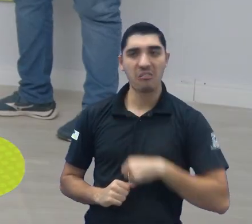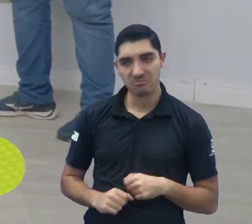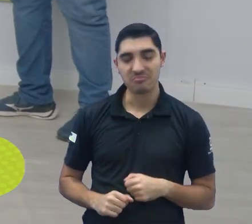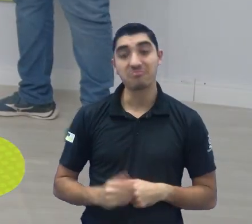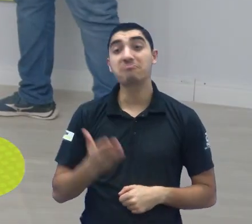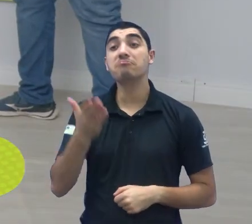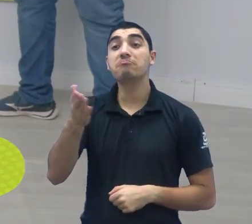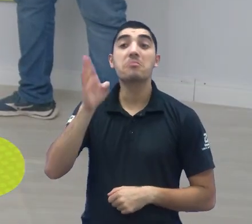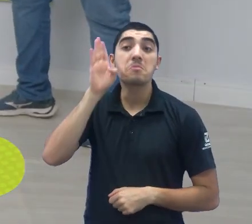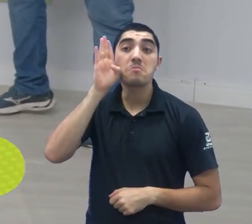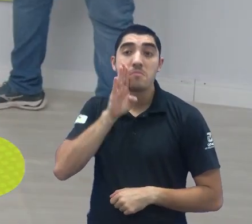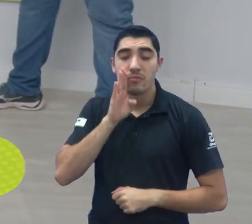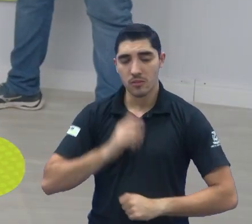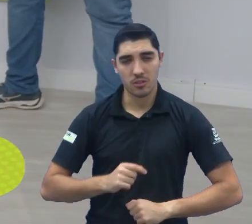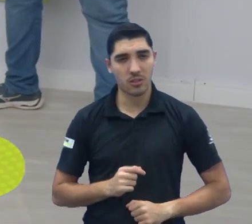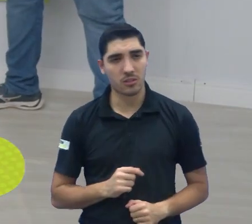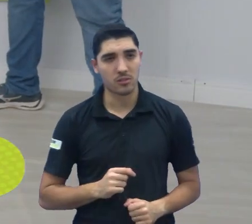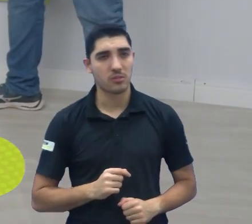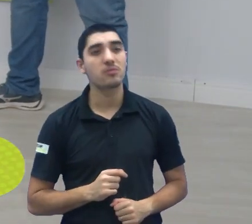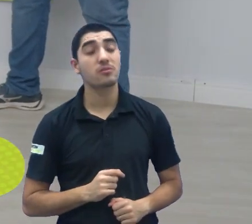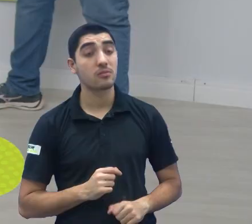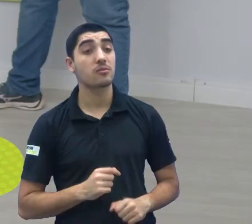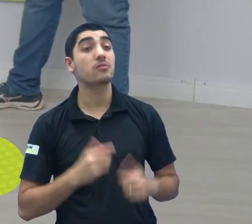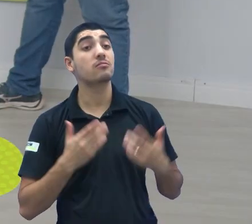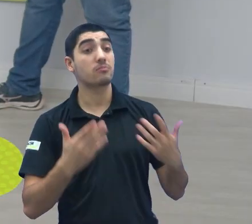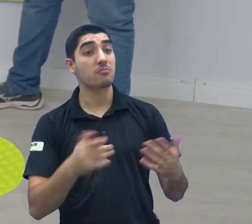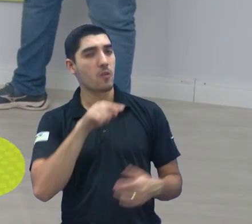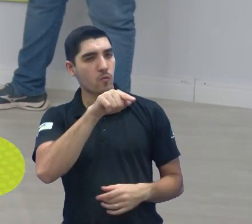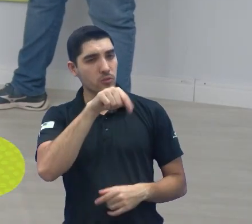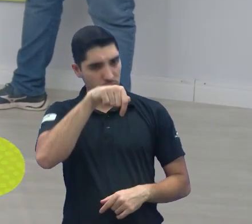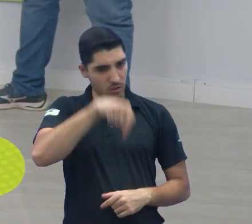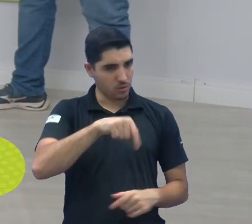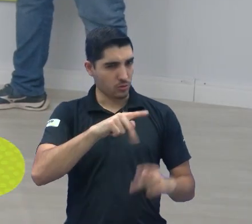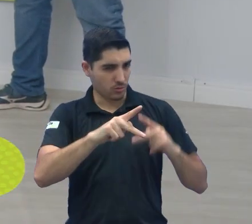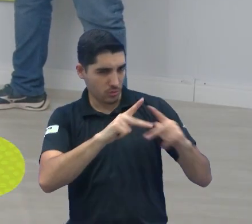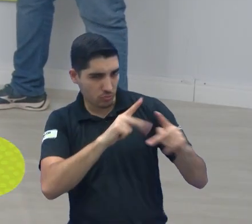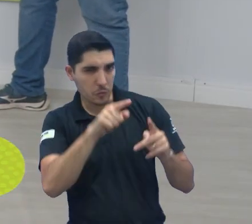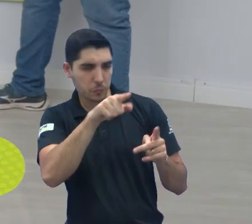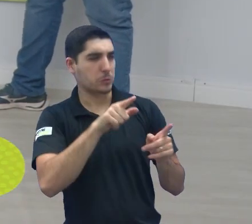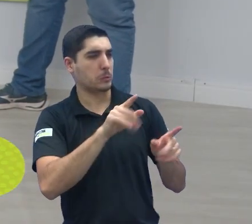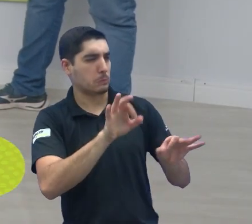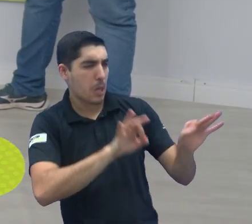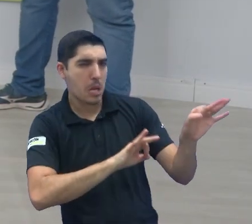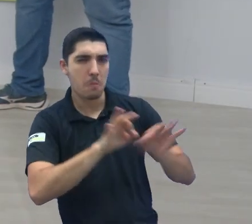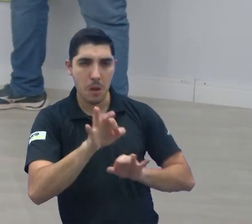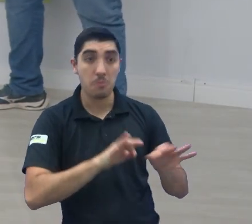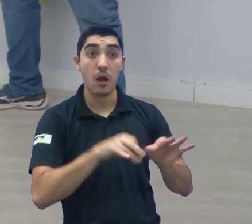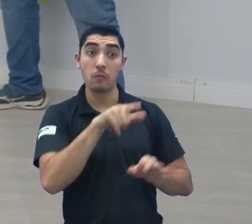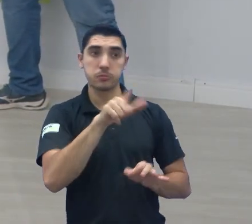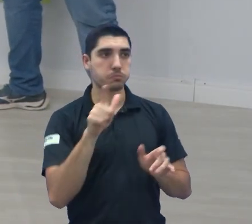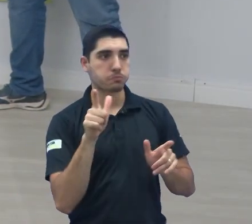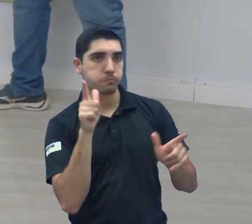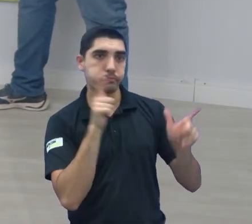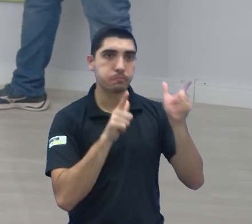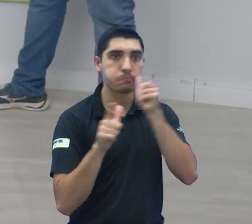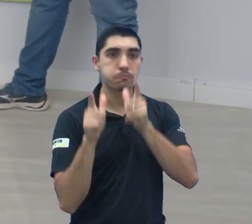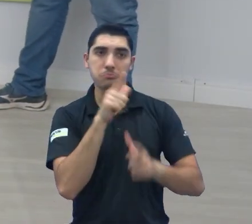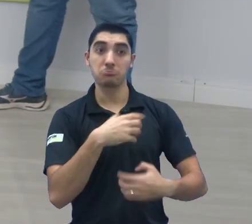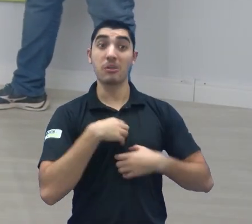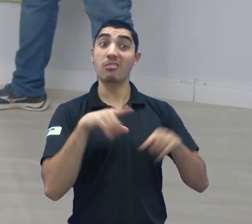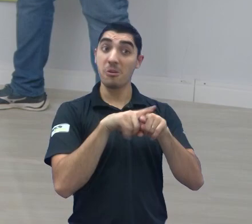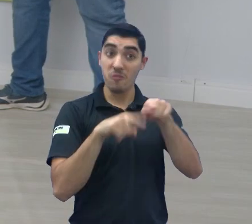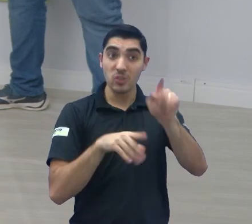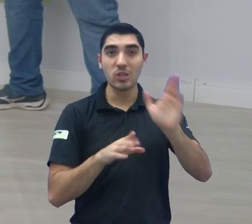Paulito. E Ana, todo esse trabalho que você realizou aqui em São José deu frutos profissionalmente para você também, né? Seleção